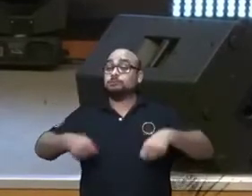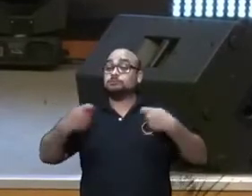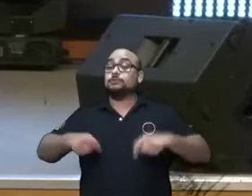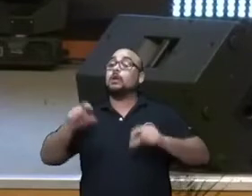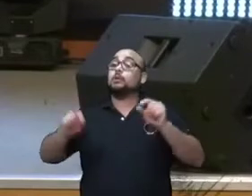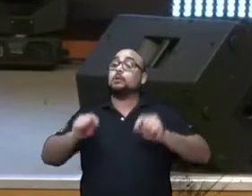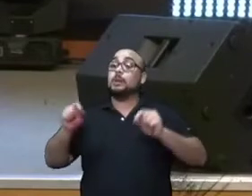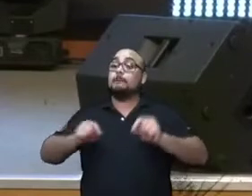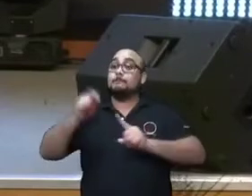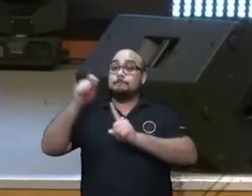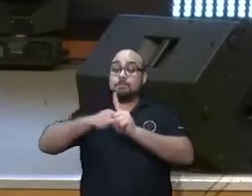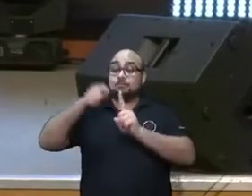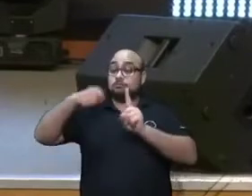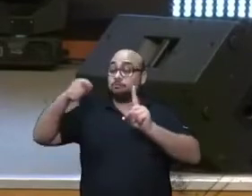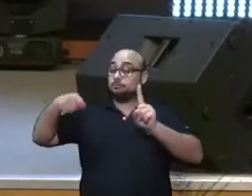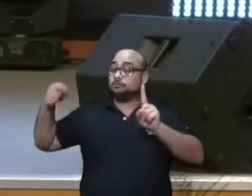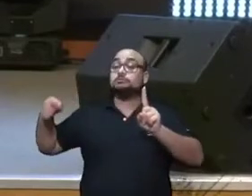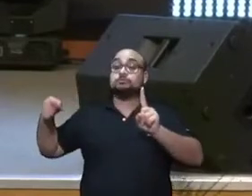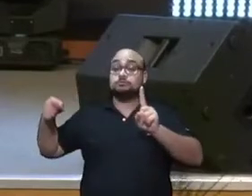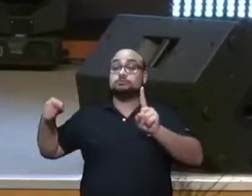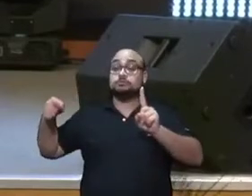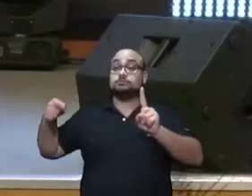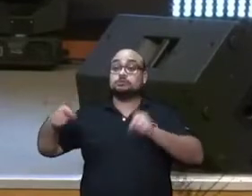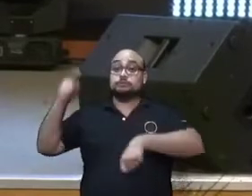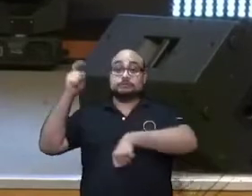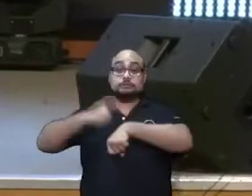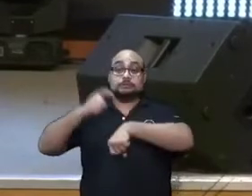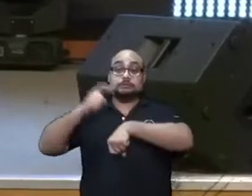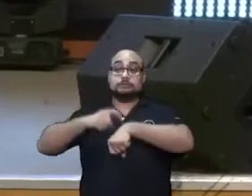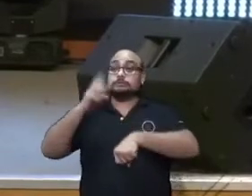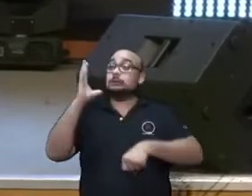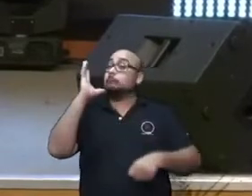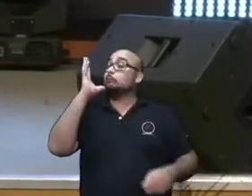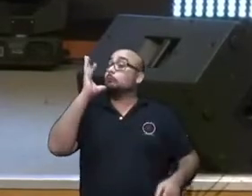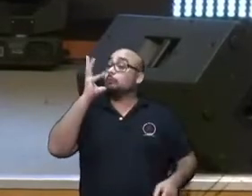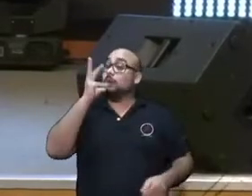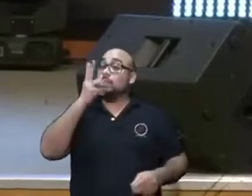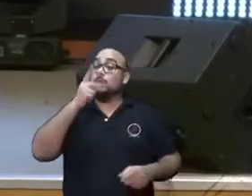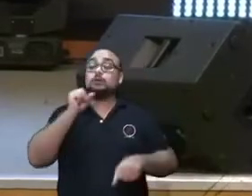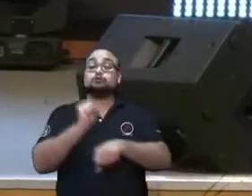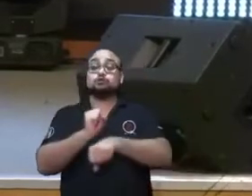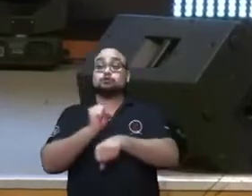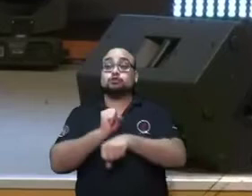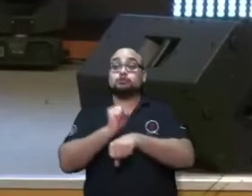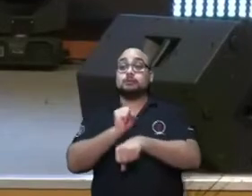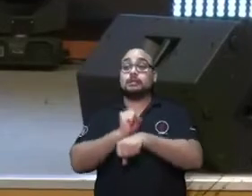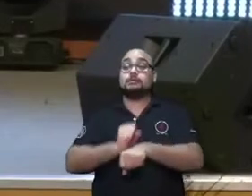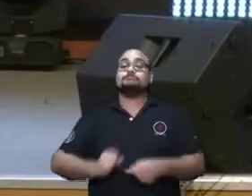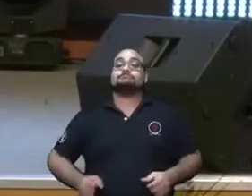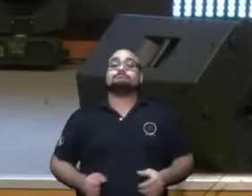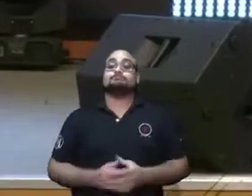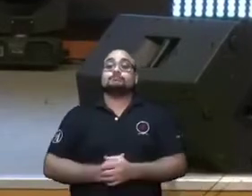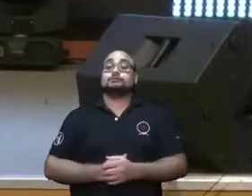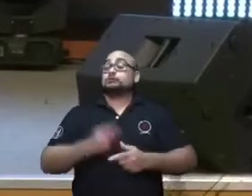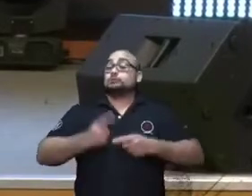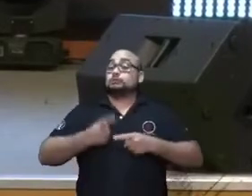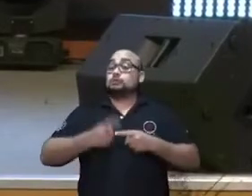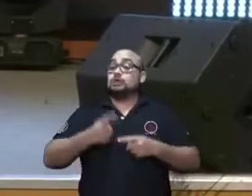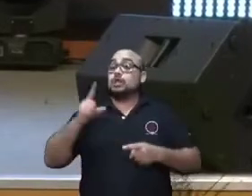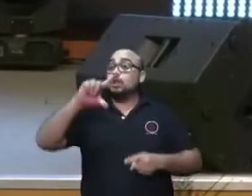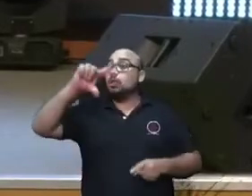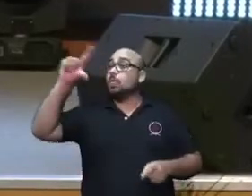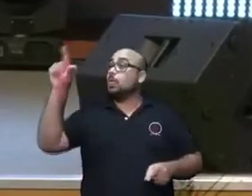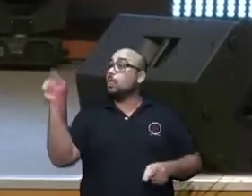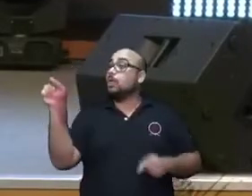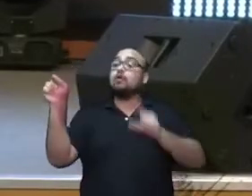meses. Eles são contados pelas fases da lua, não propriamente porque cada fase da lua possa fazer algo por